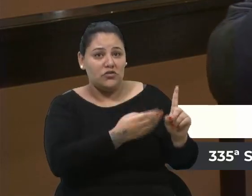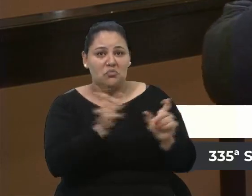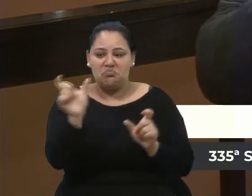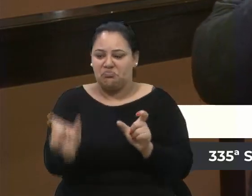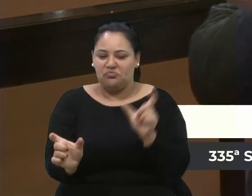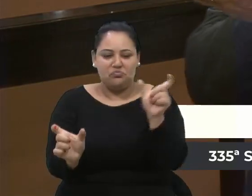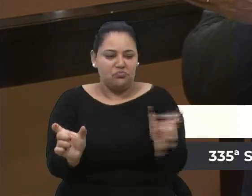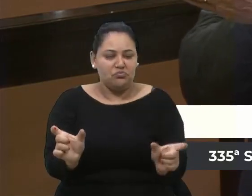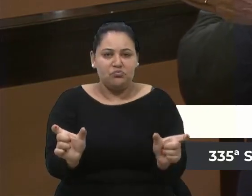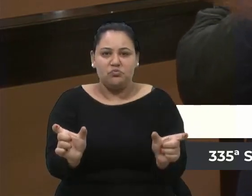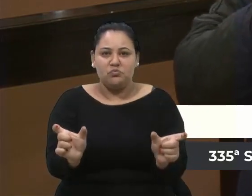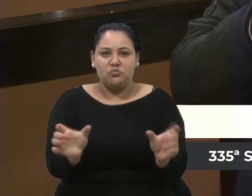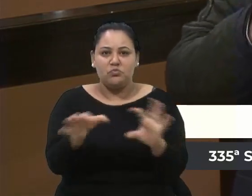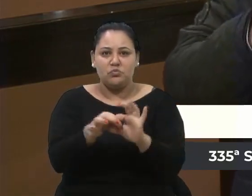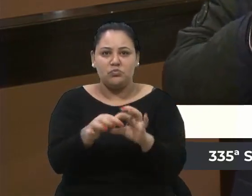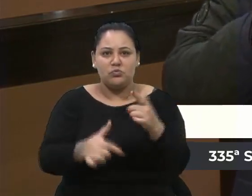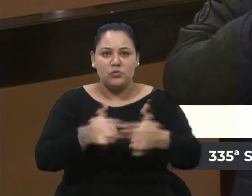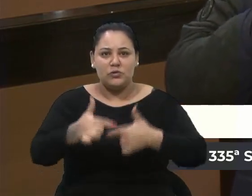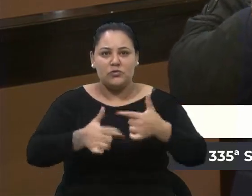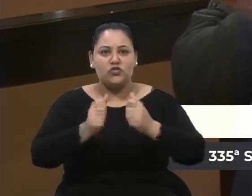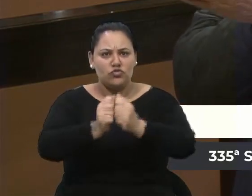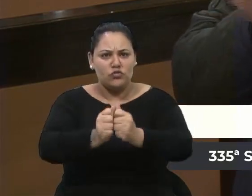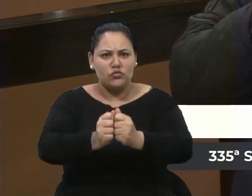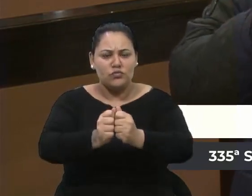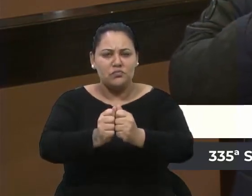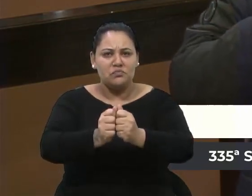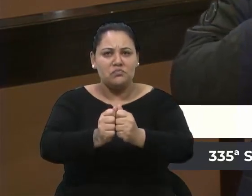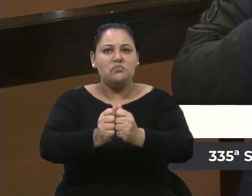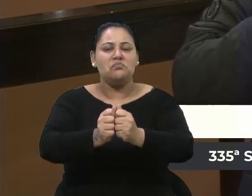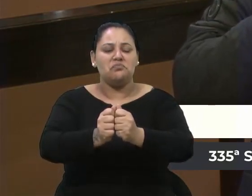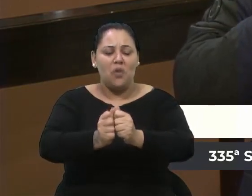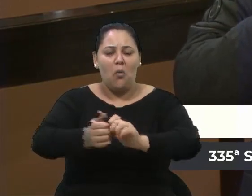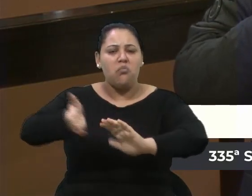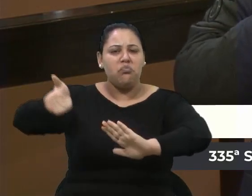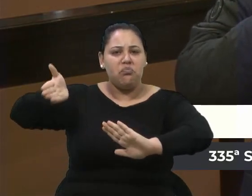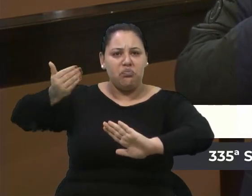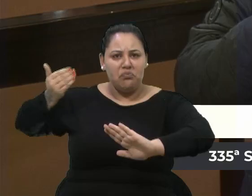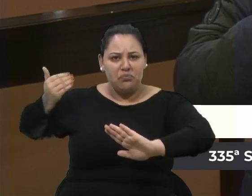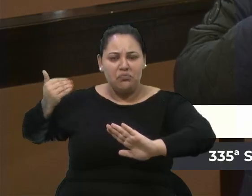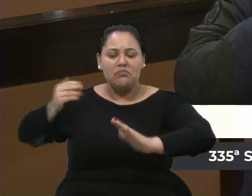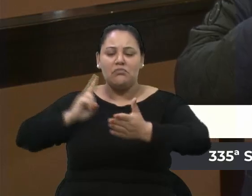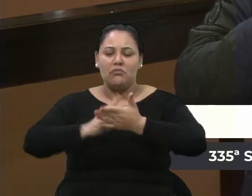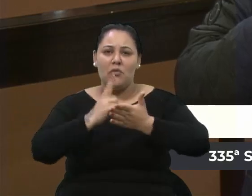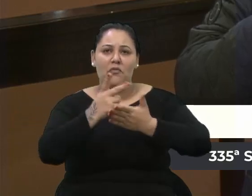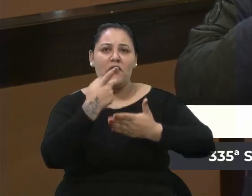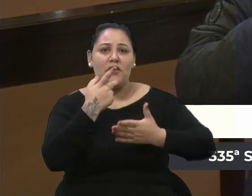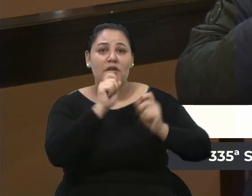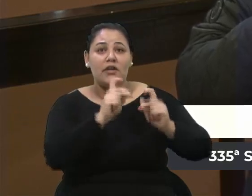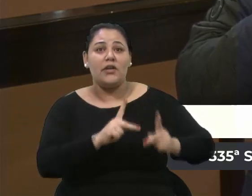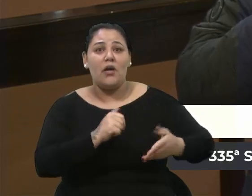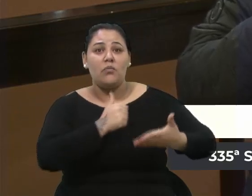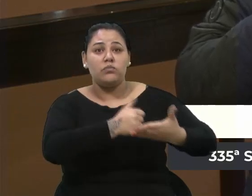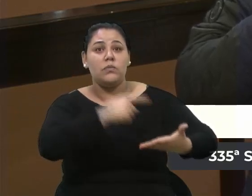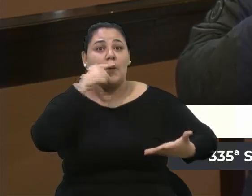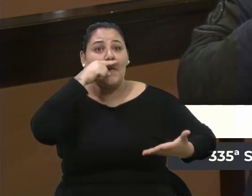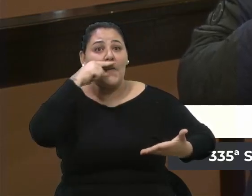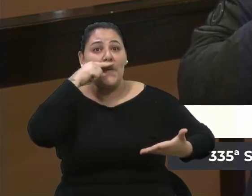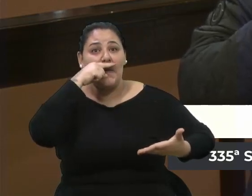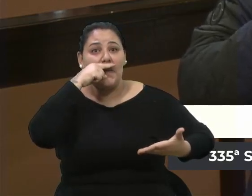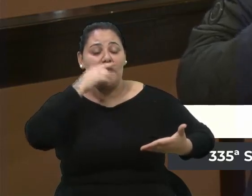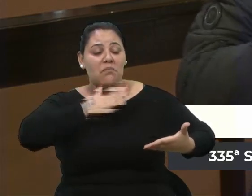foi lá atrás, quem me vacinou para a política, eu sempre disse, Felipe, foi o Sartori, ele é meu amigo